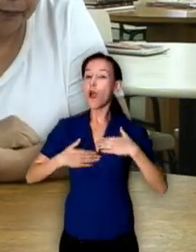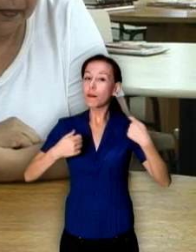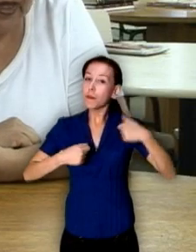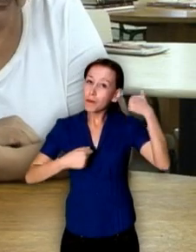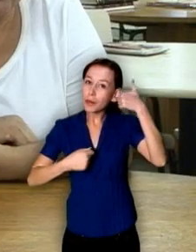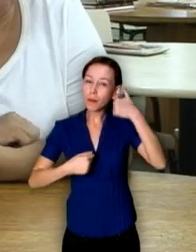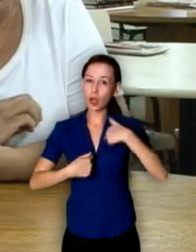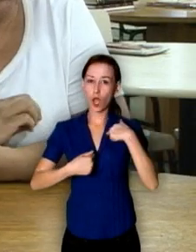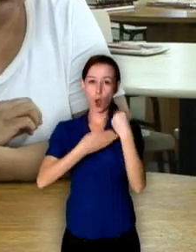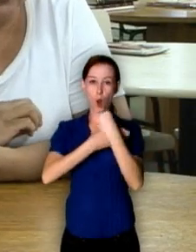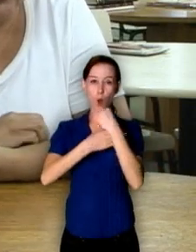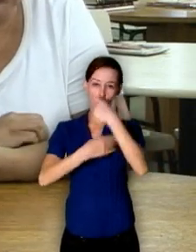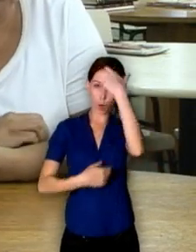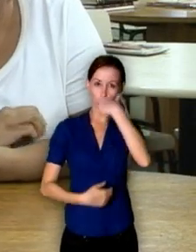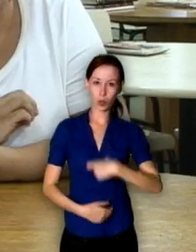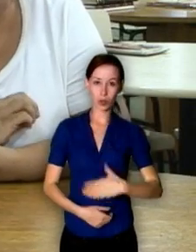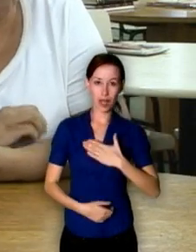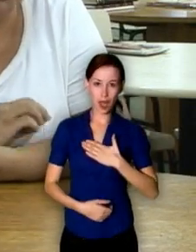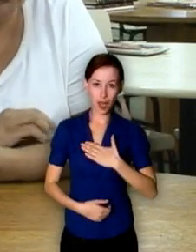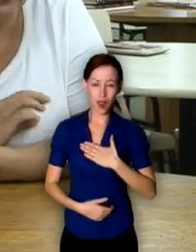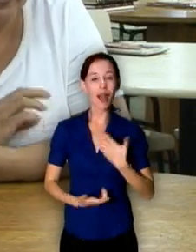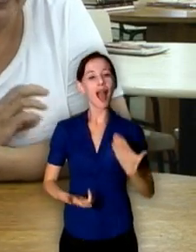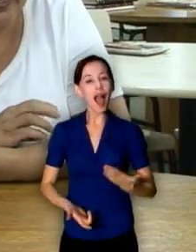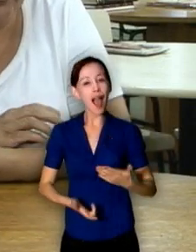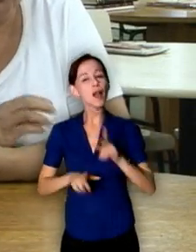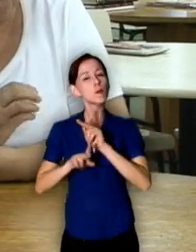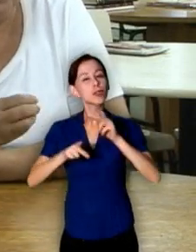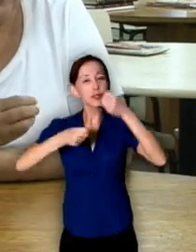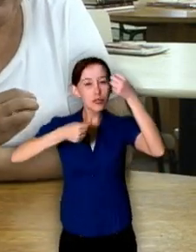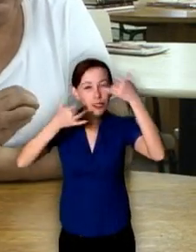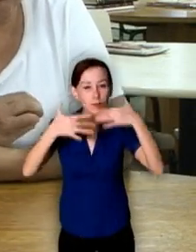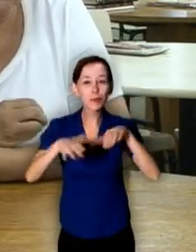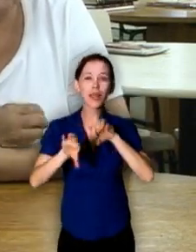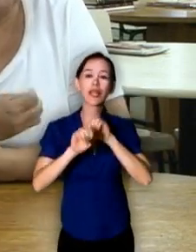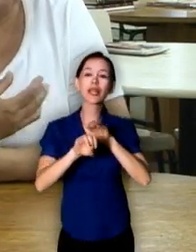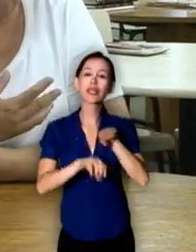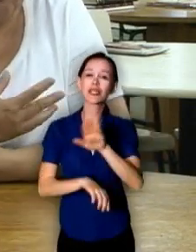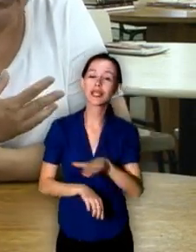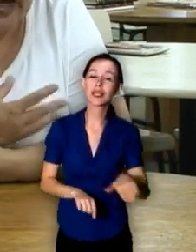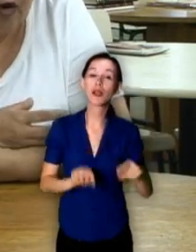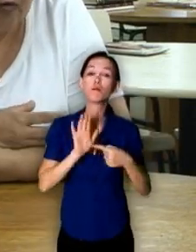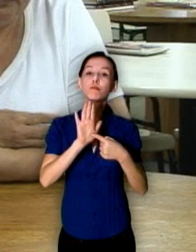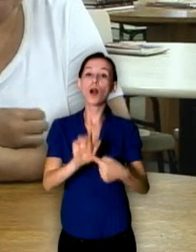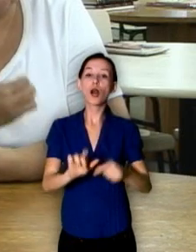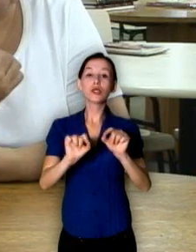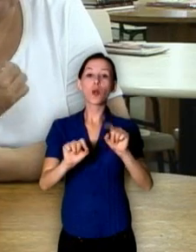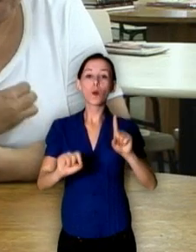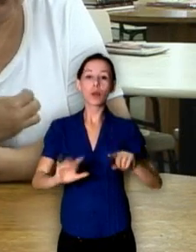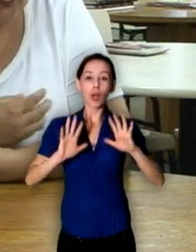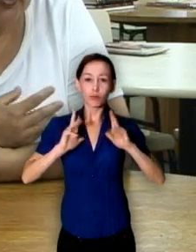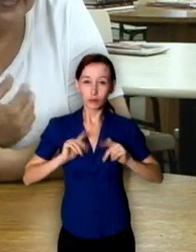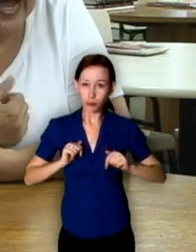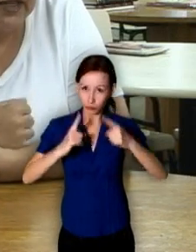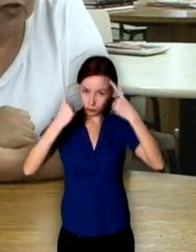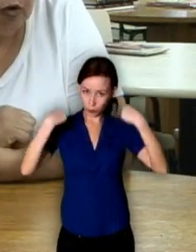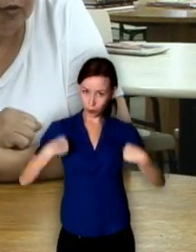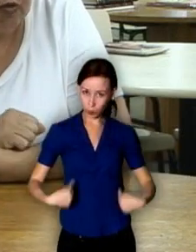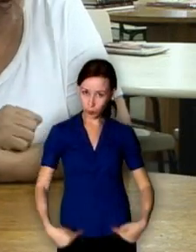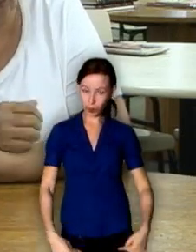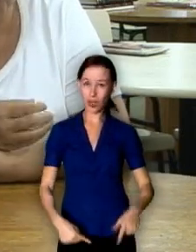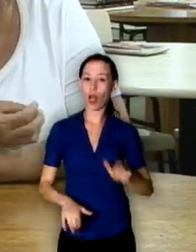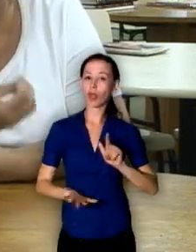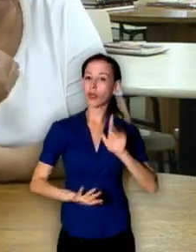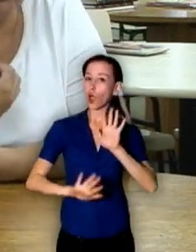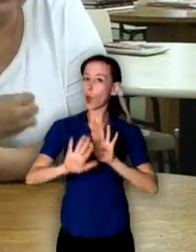cuidado. Então, a partir daí, a gente desenvolve todo um trabalho mostrando a questão corporal, os cuidados com o